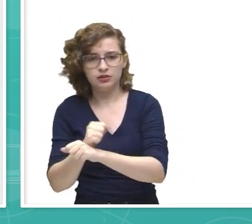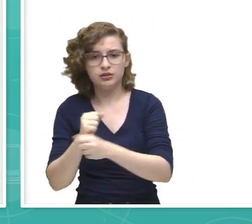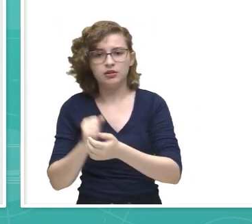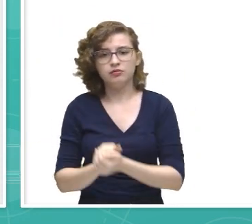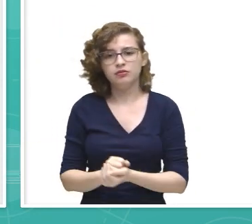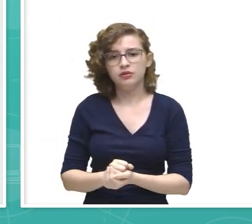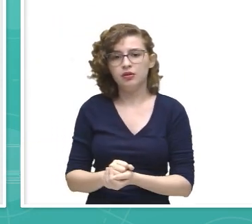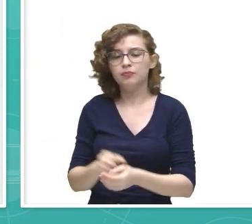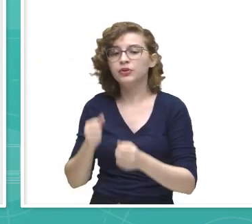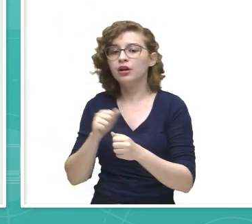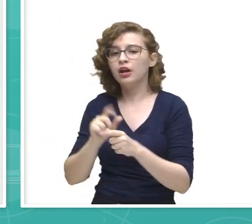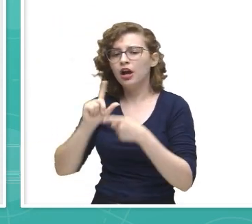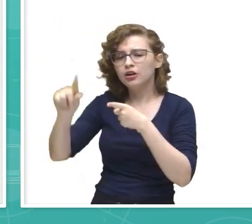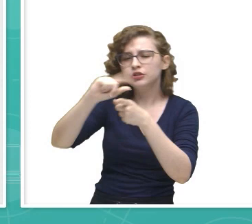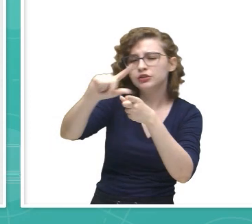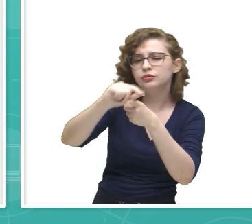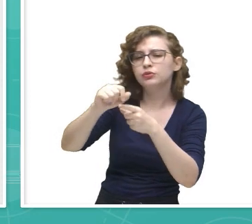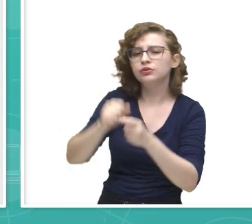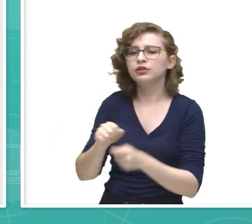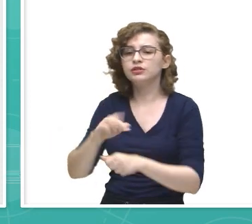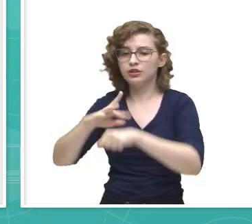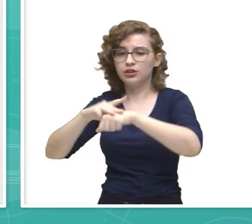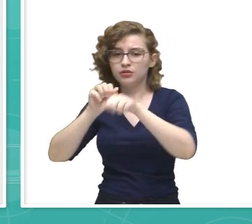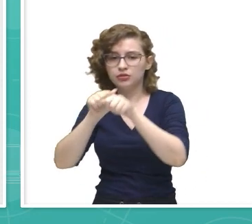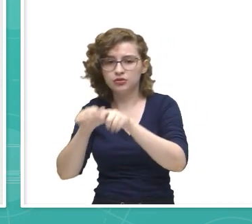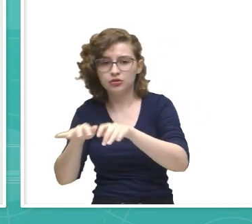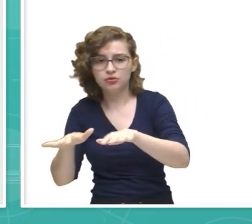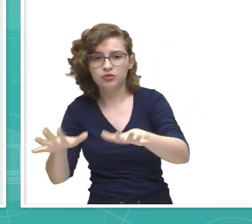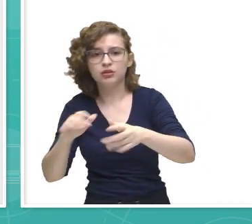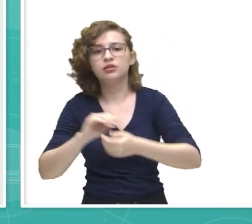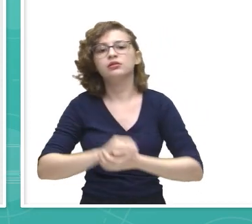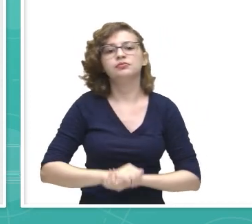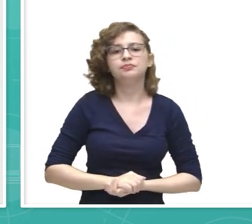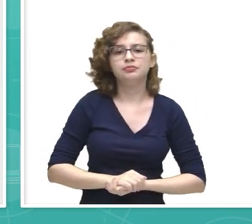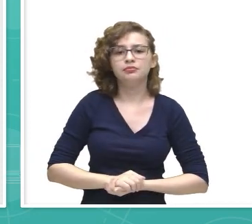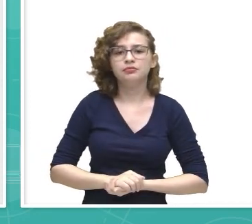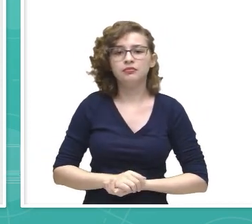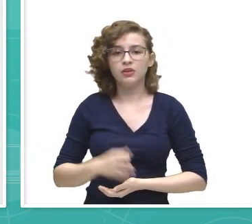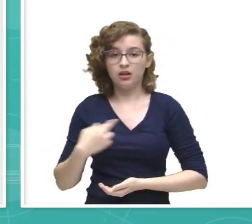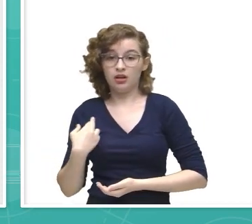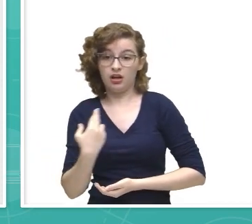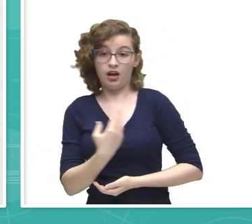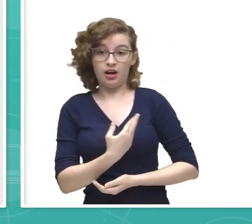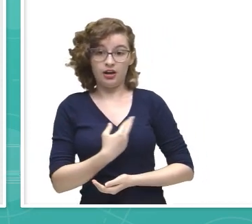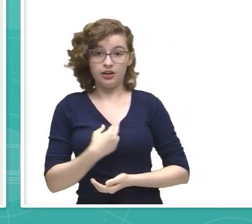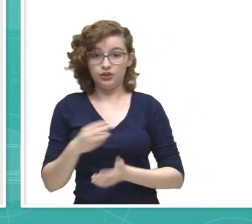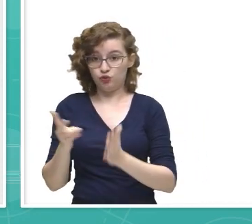indígena, que tornava-se menos atraente e lucrativa. Opção B,